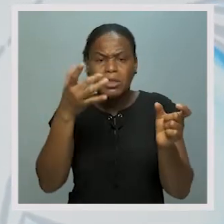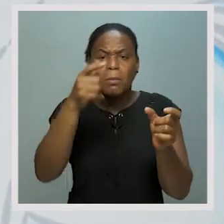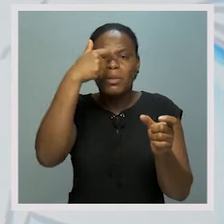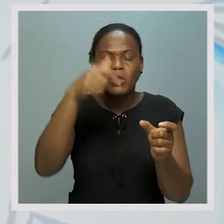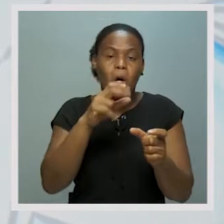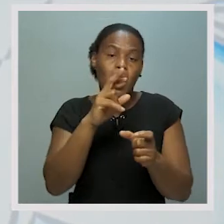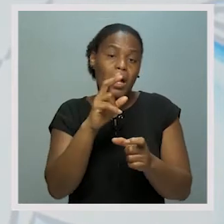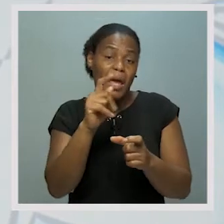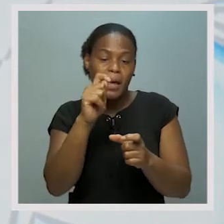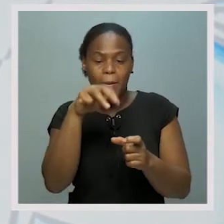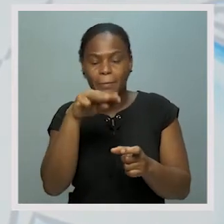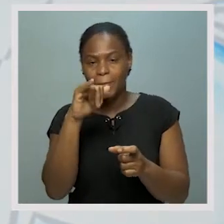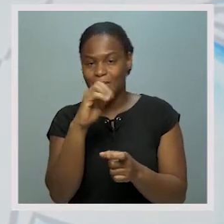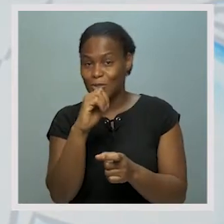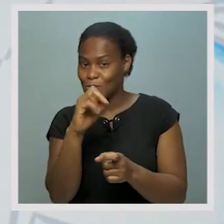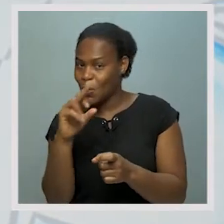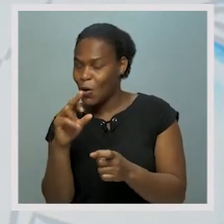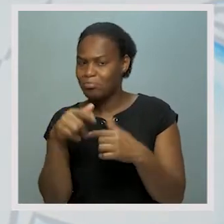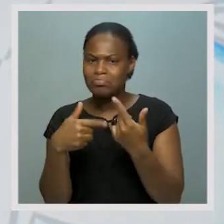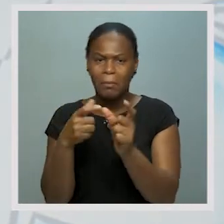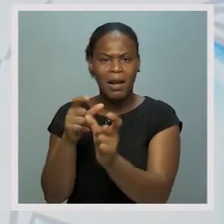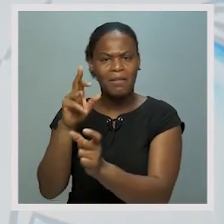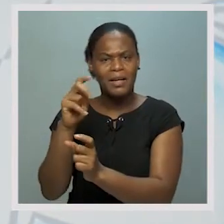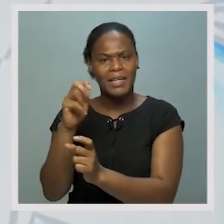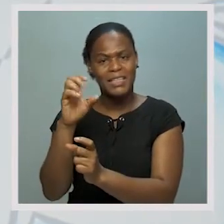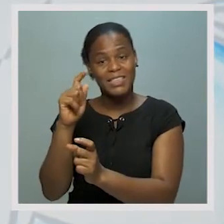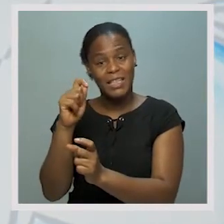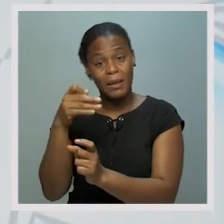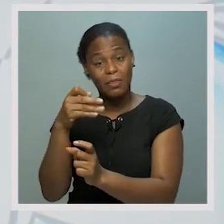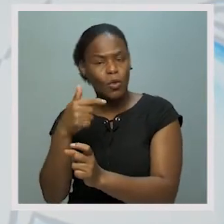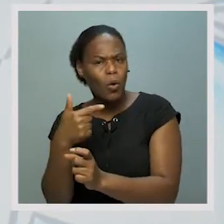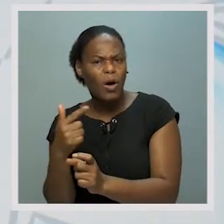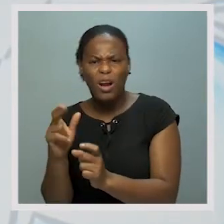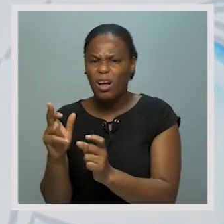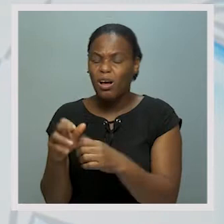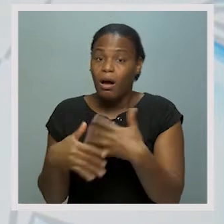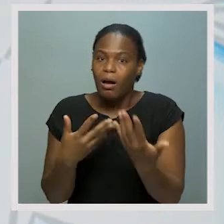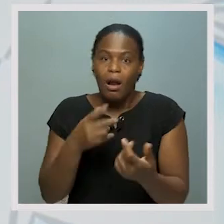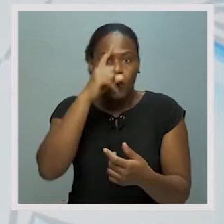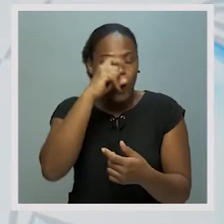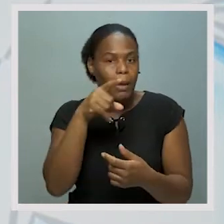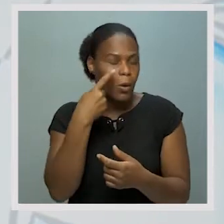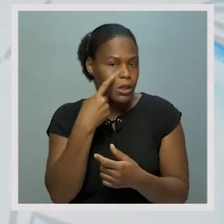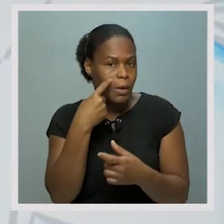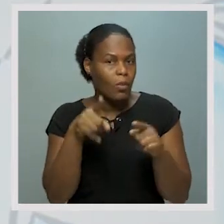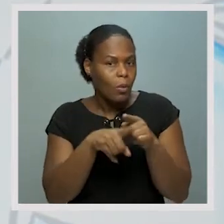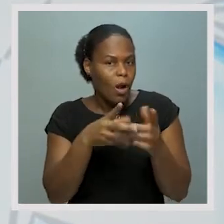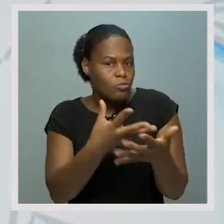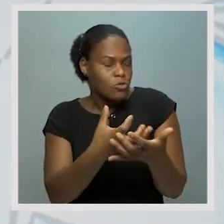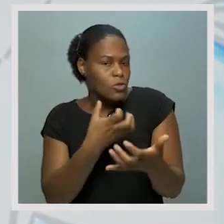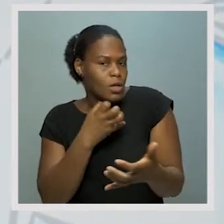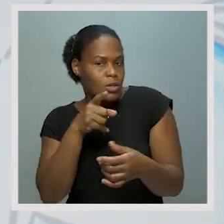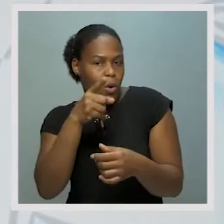emissor, receptor? Lembre-se, o conhecimento é como um espiral. Você começou na primária com